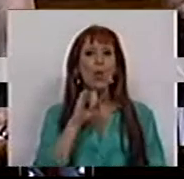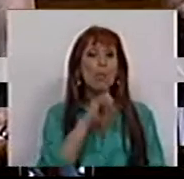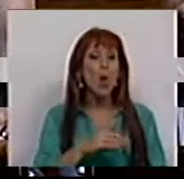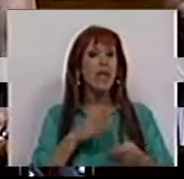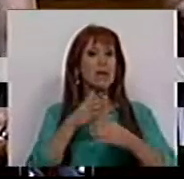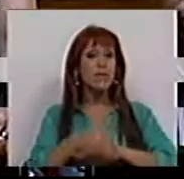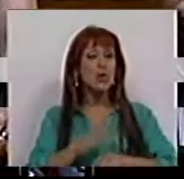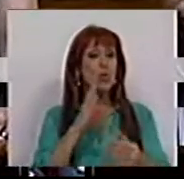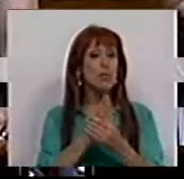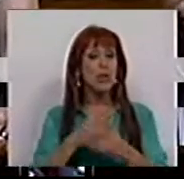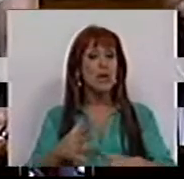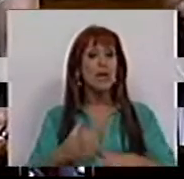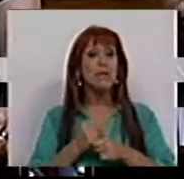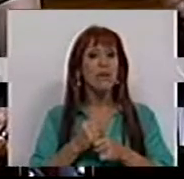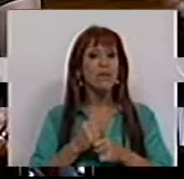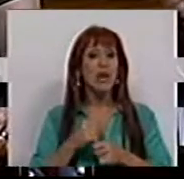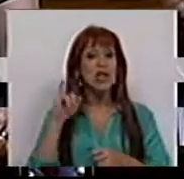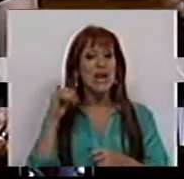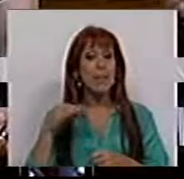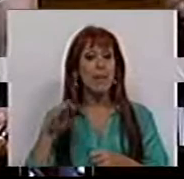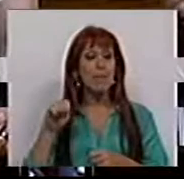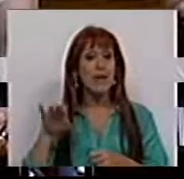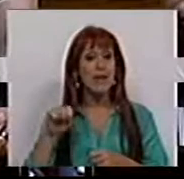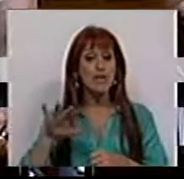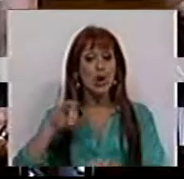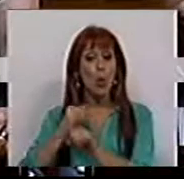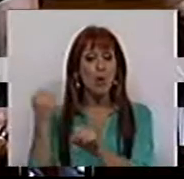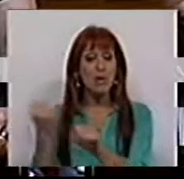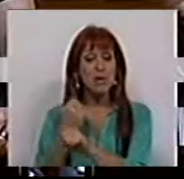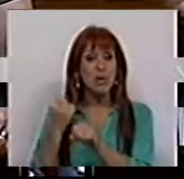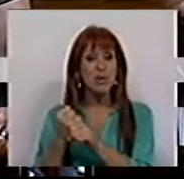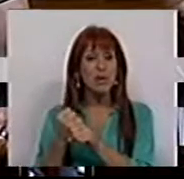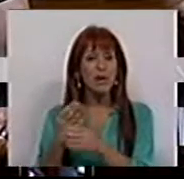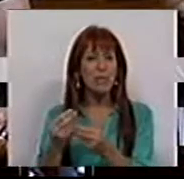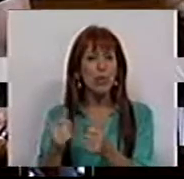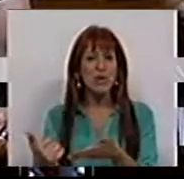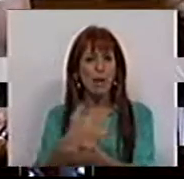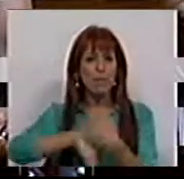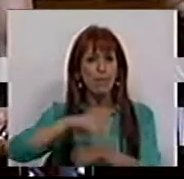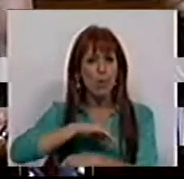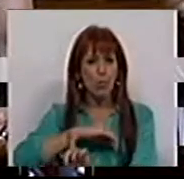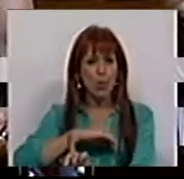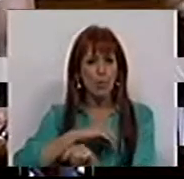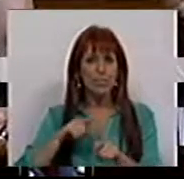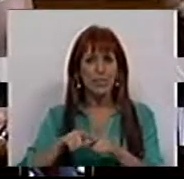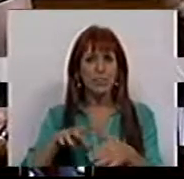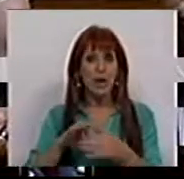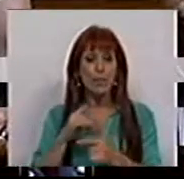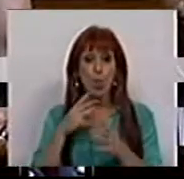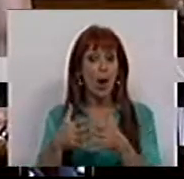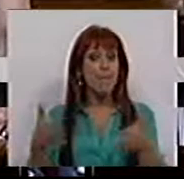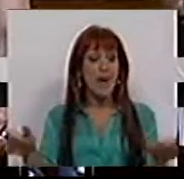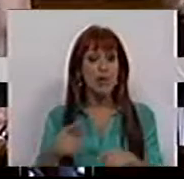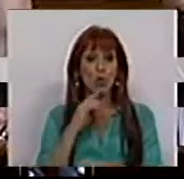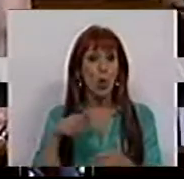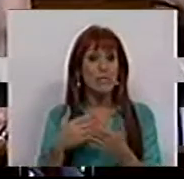Podem intervir nos processos de adoção as IPSS e outras entidades sem caráter lucrativo. A rede é muito